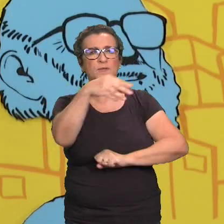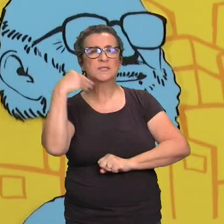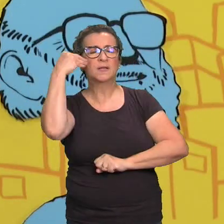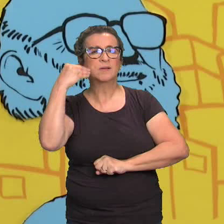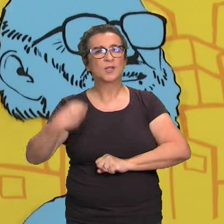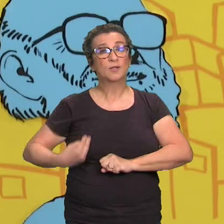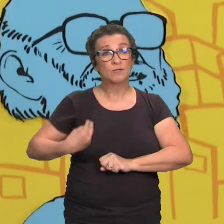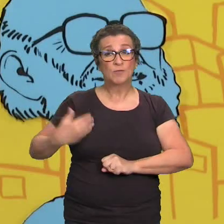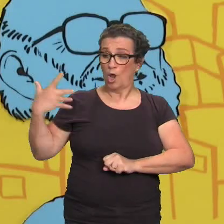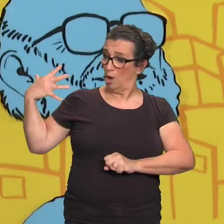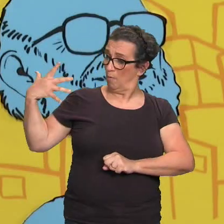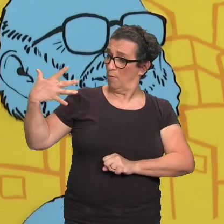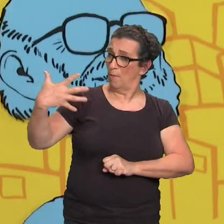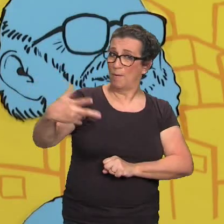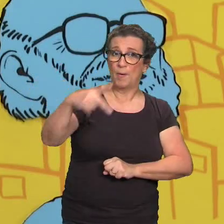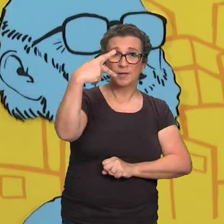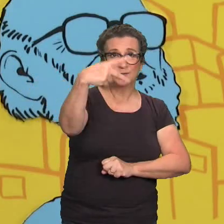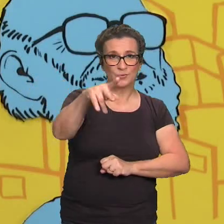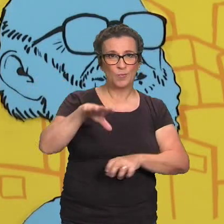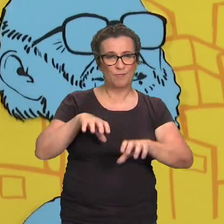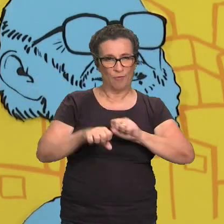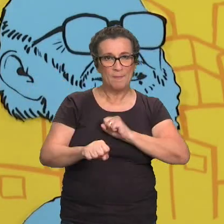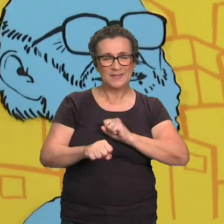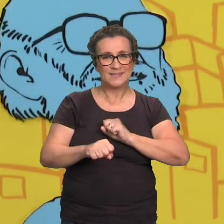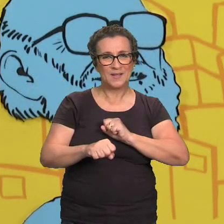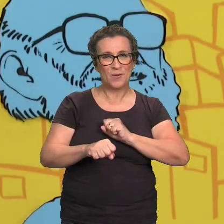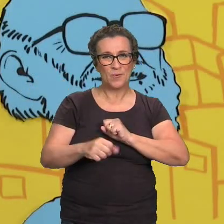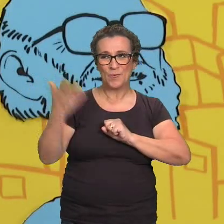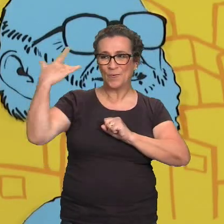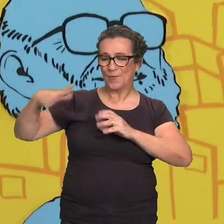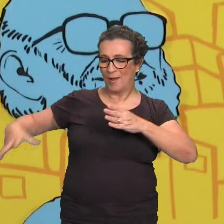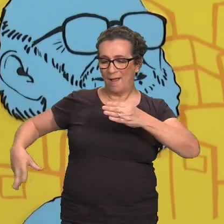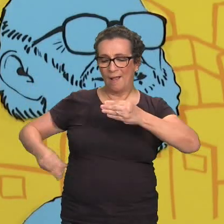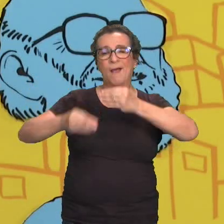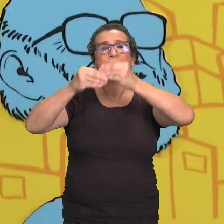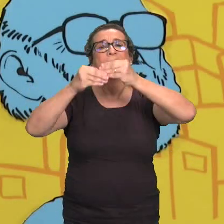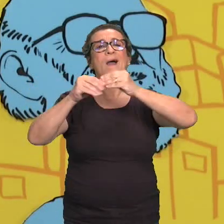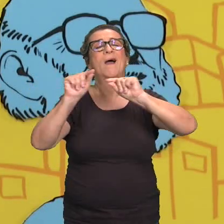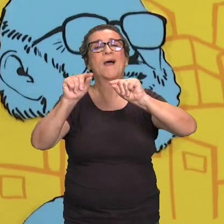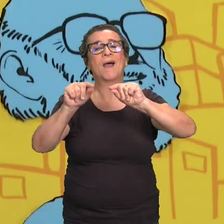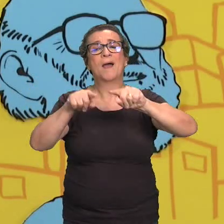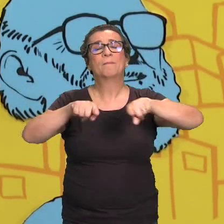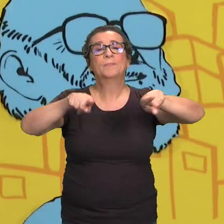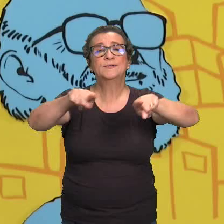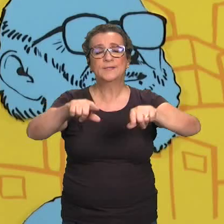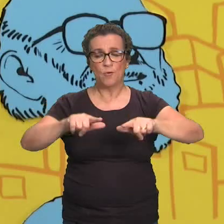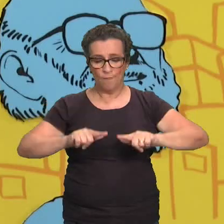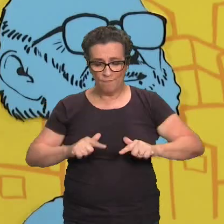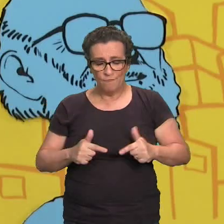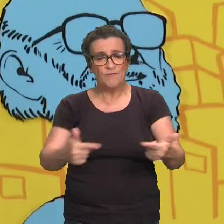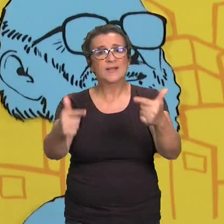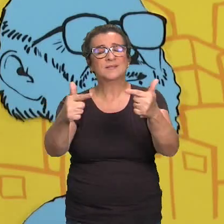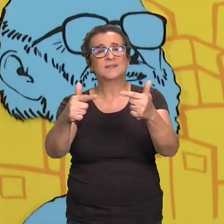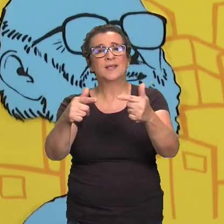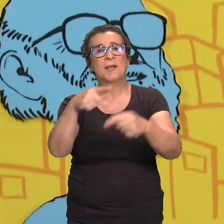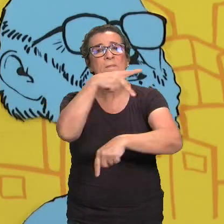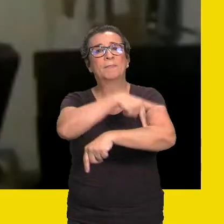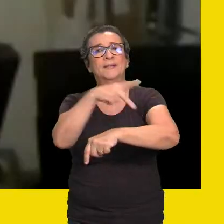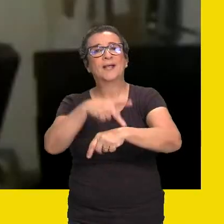e vivenciou durante sua trajetória formativa contribuem para o seu fazer pedagógico alfabetizador?